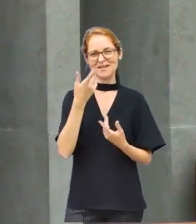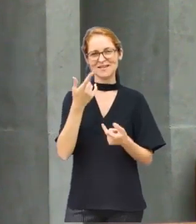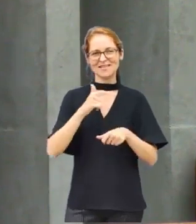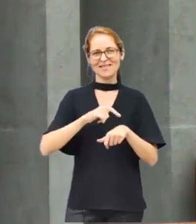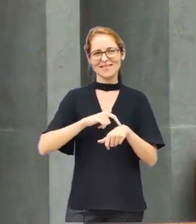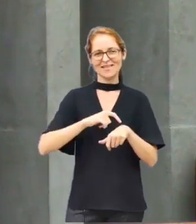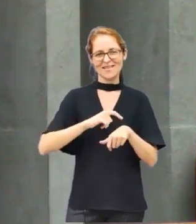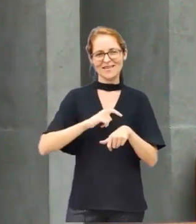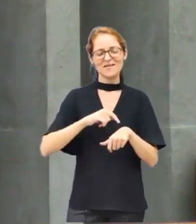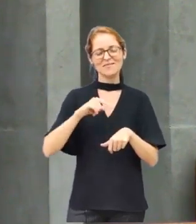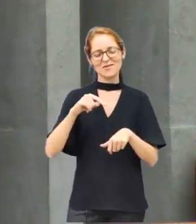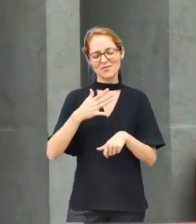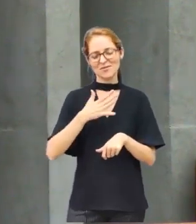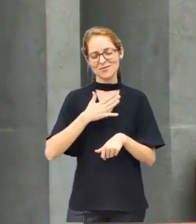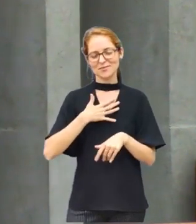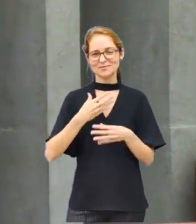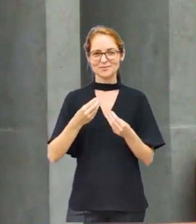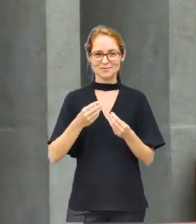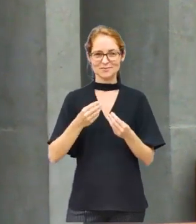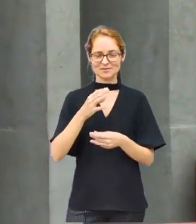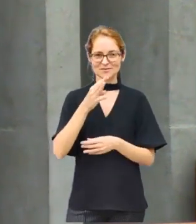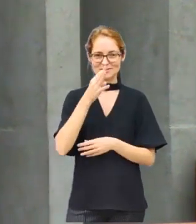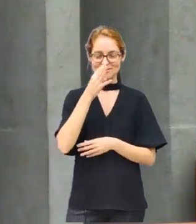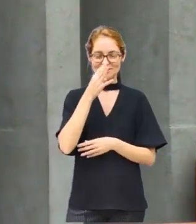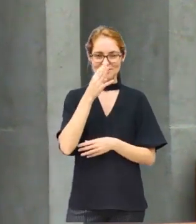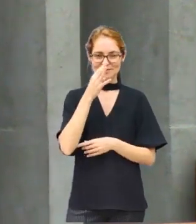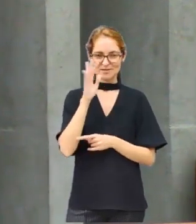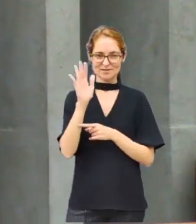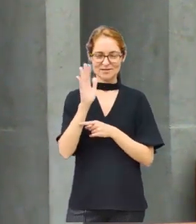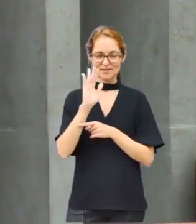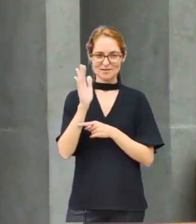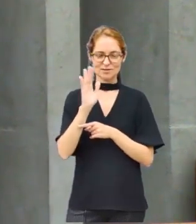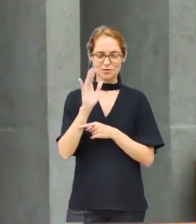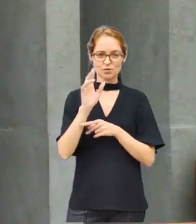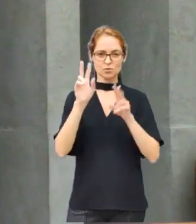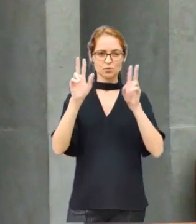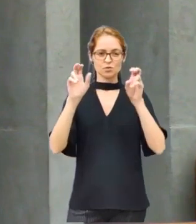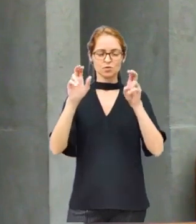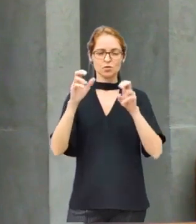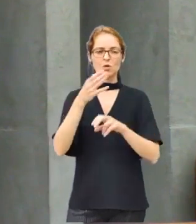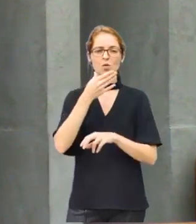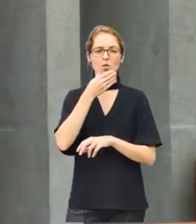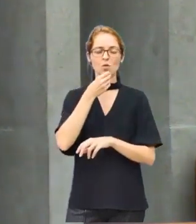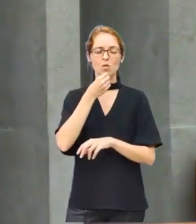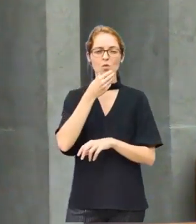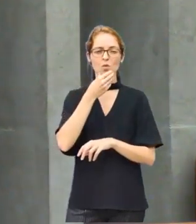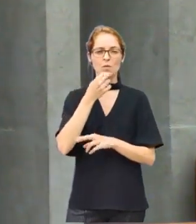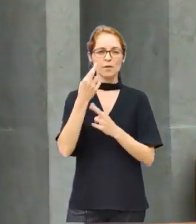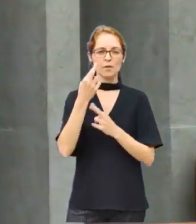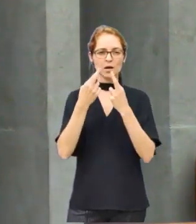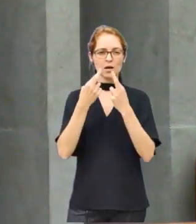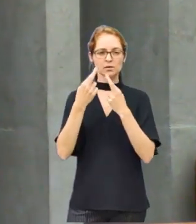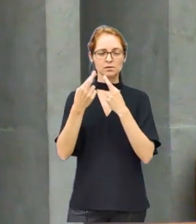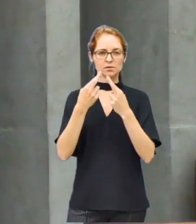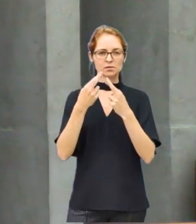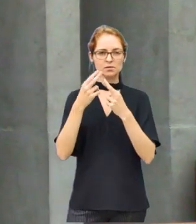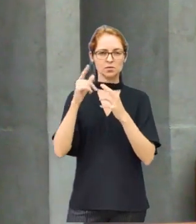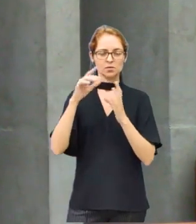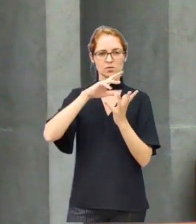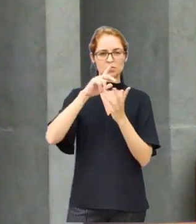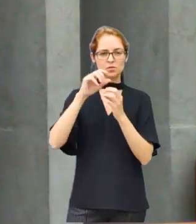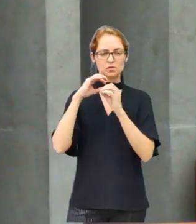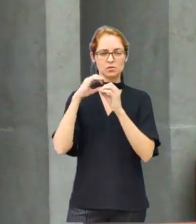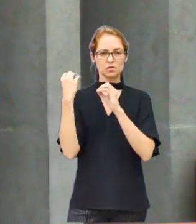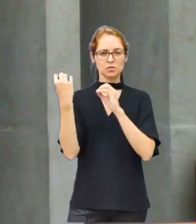assisto esse vídeo, porque eu realmente gosto muito dele. Ele é chamado O Homem em Relação ao Universo. É uma câmera que começa no